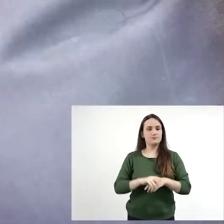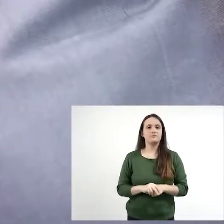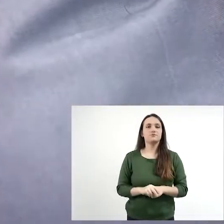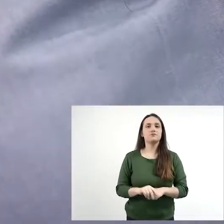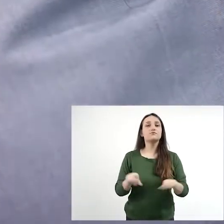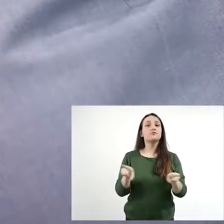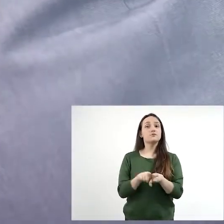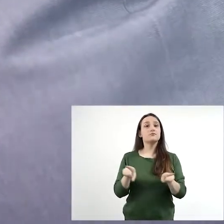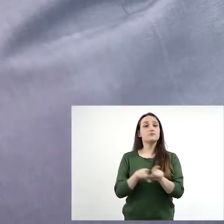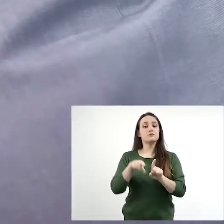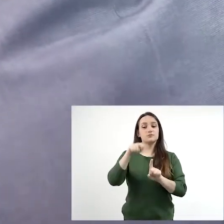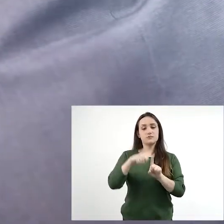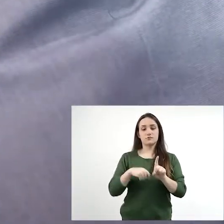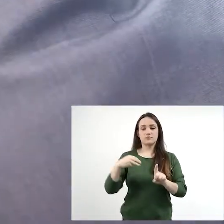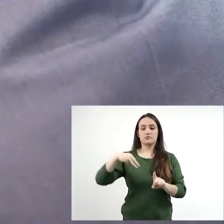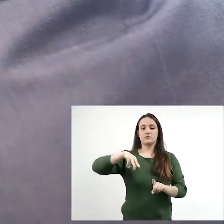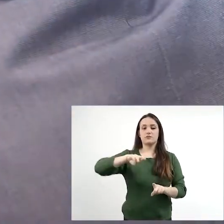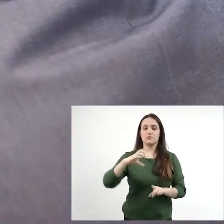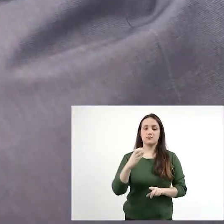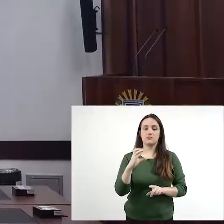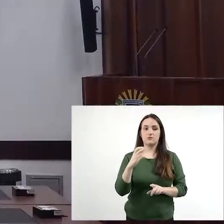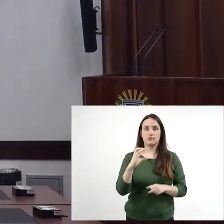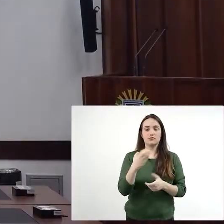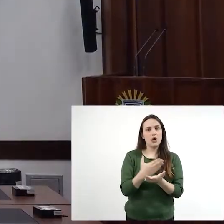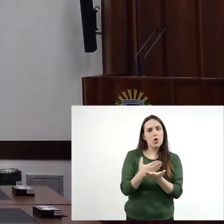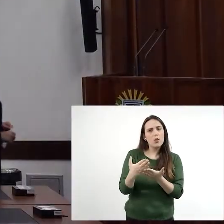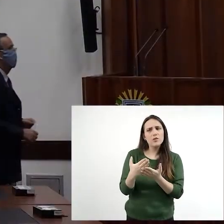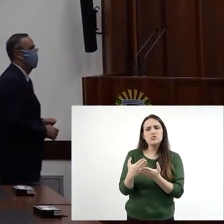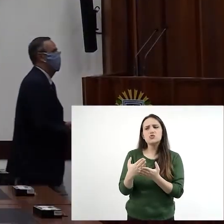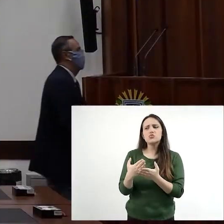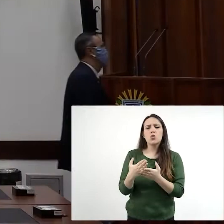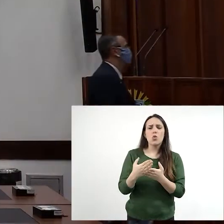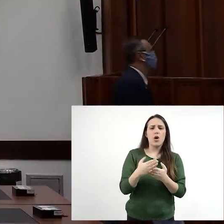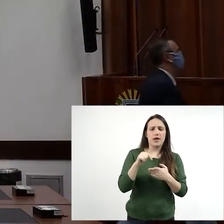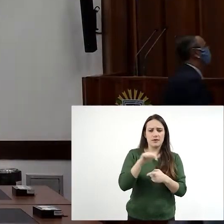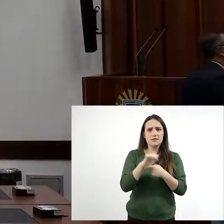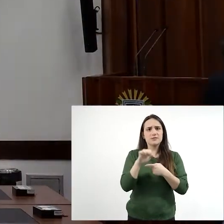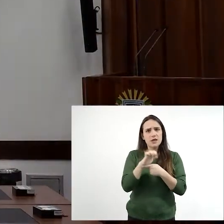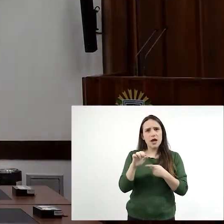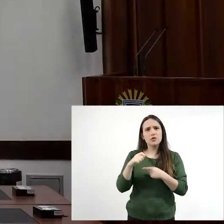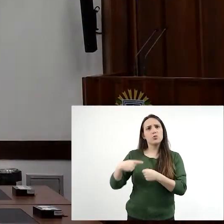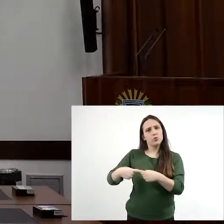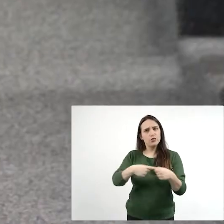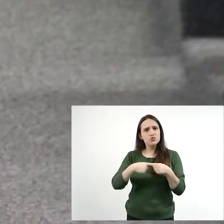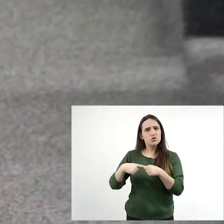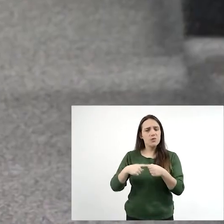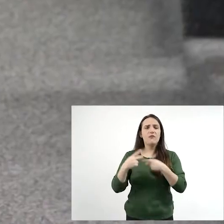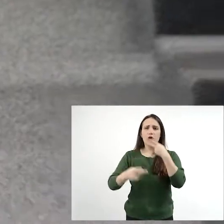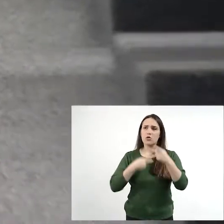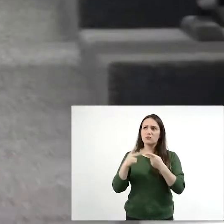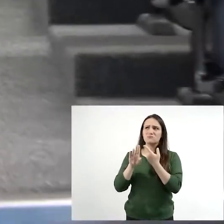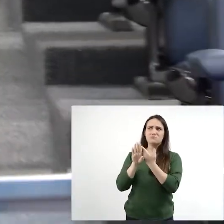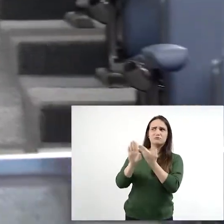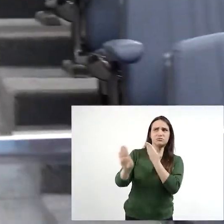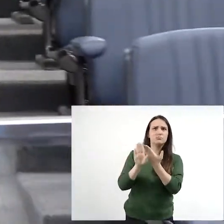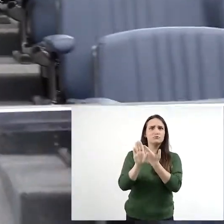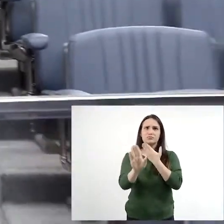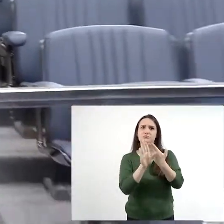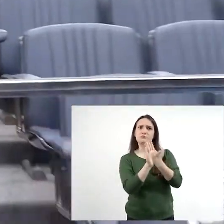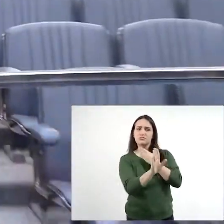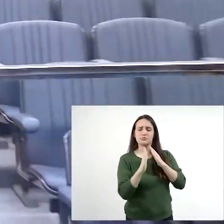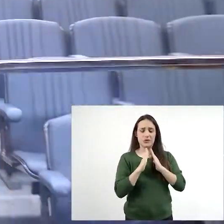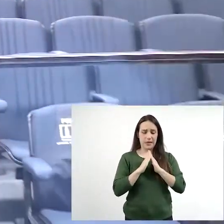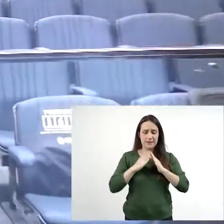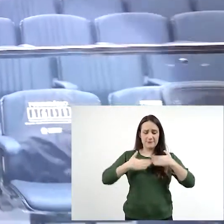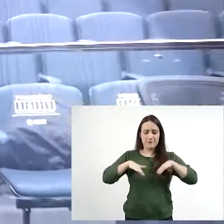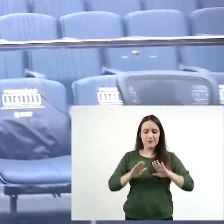Também é do mês de março a iniciativa de estados e municípios de decretarem ações de distanciamento social como